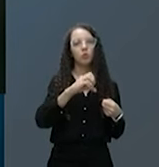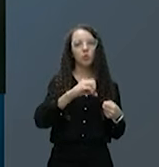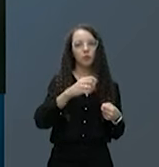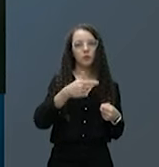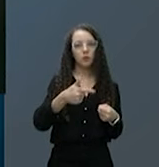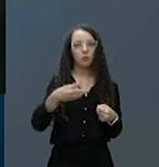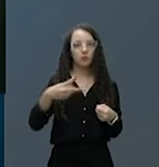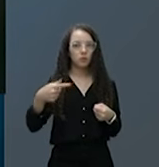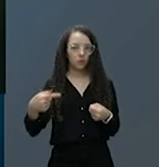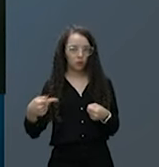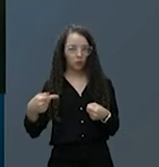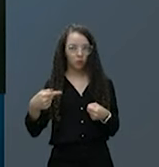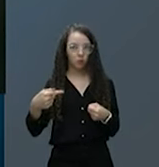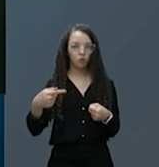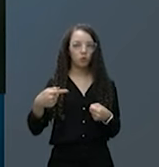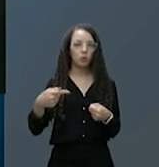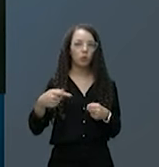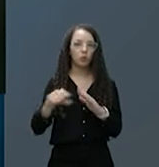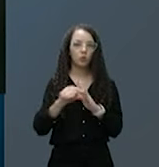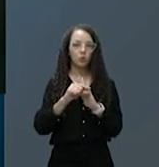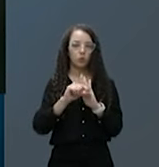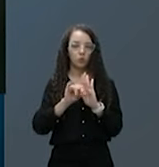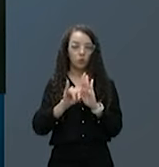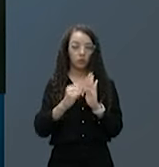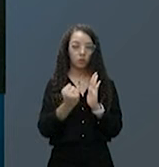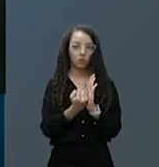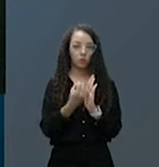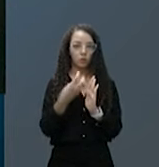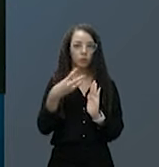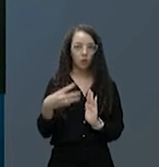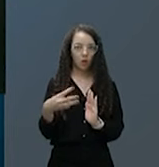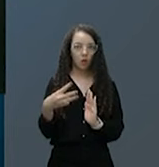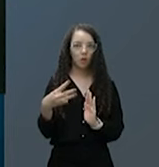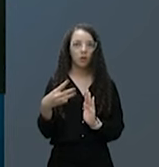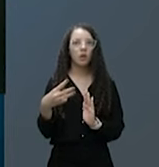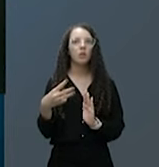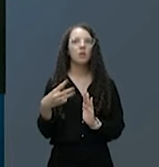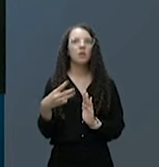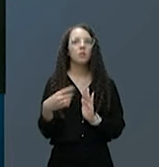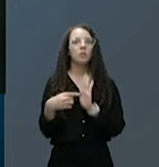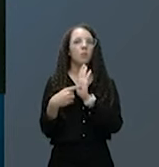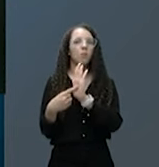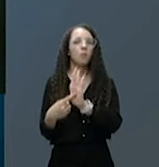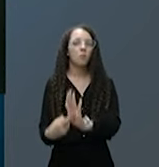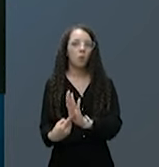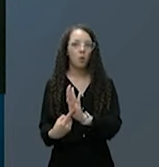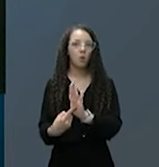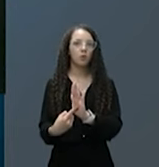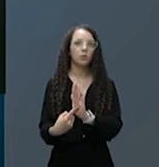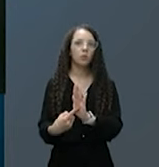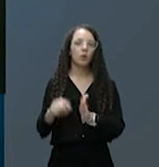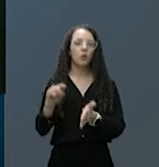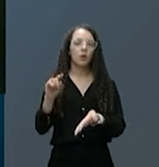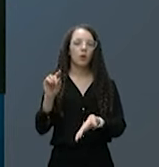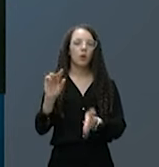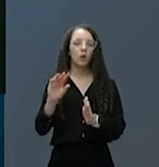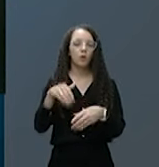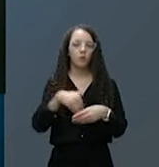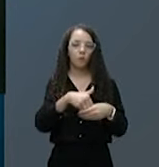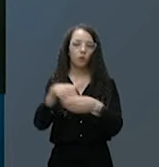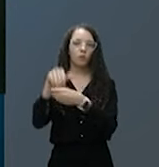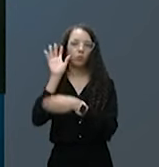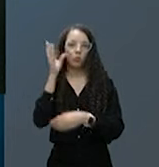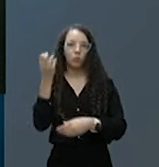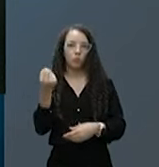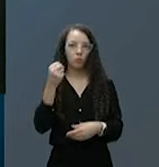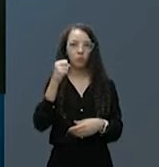927.3, ou seja, refere-se aos acórdãos em incidentes de assunção de competência ou de